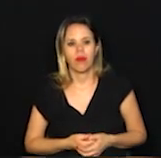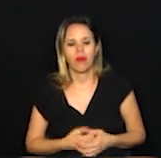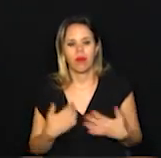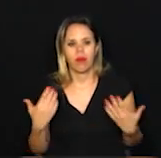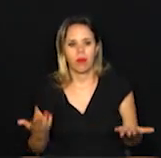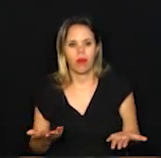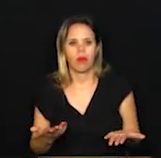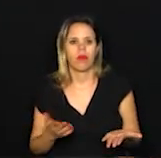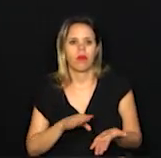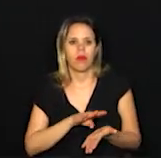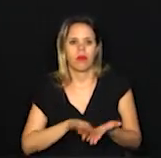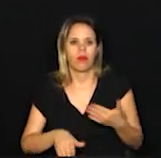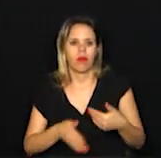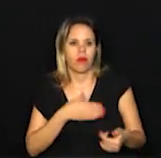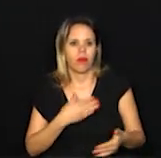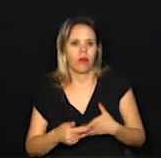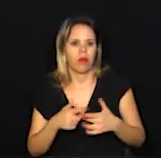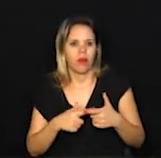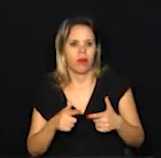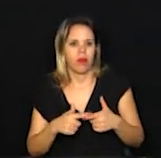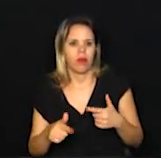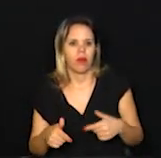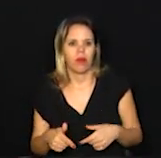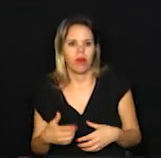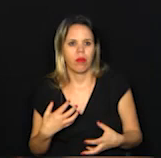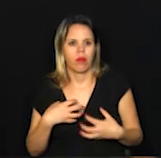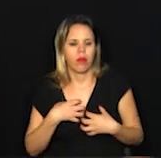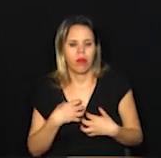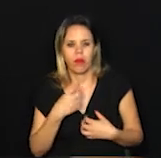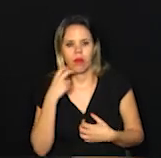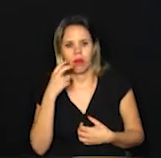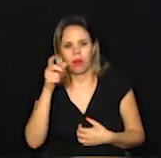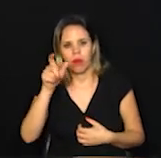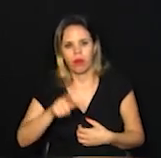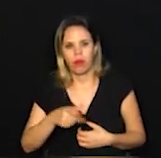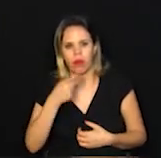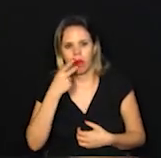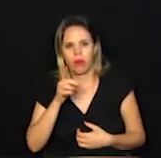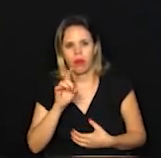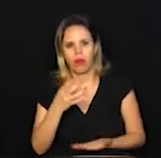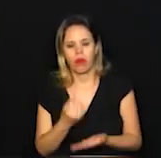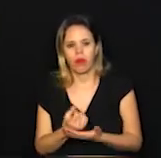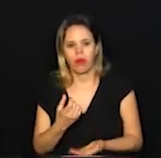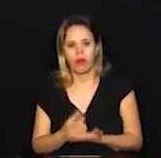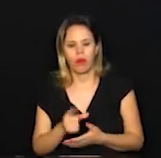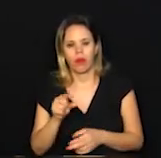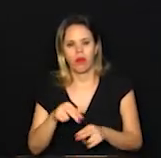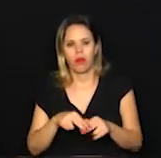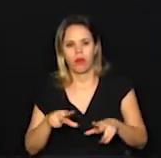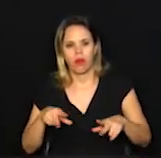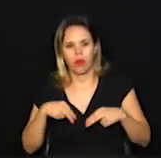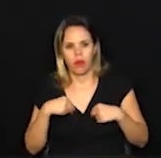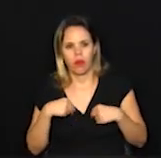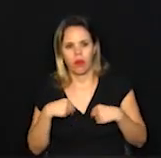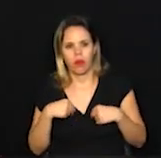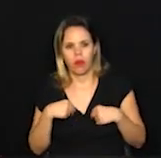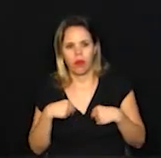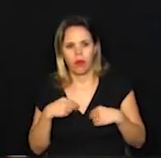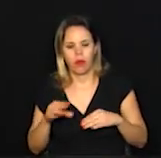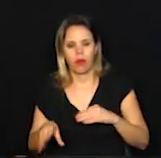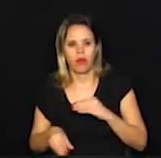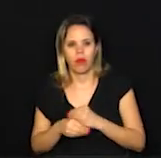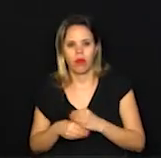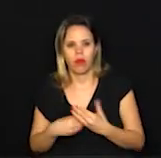então, eliminamos qualquer estigma, o sentimento de vergonha da pessoa dizer só recebo tanto, por isso mereço tal